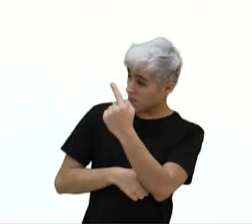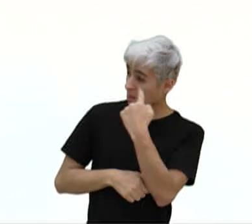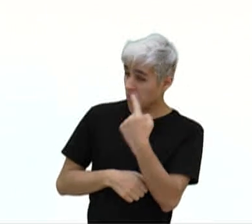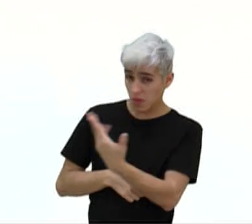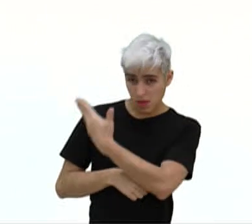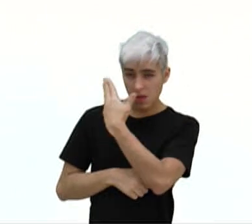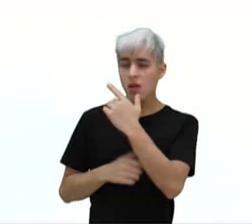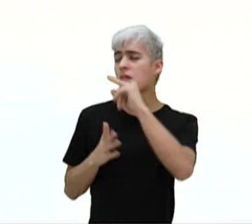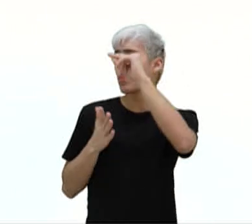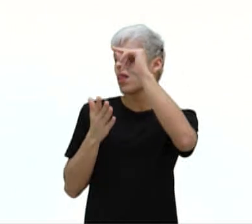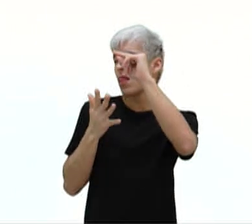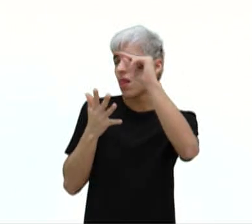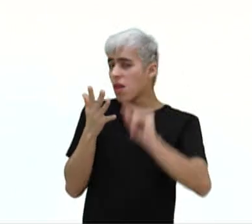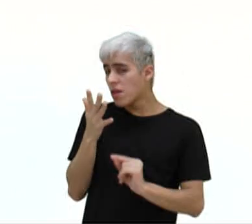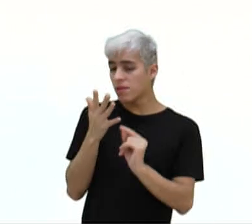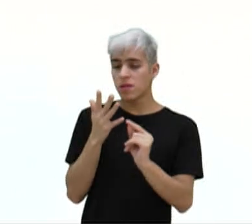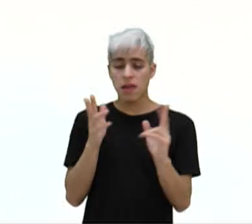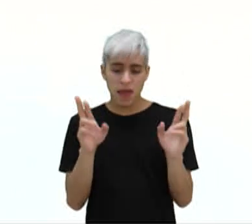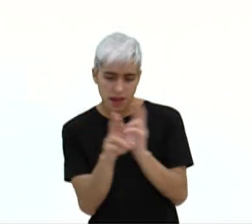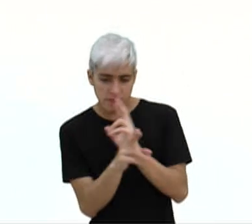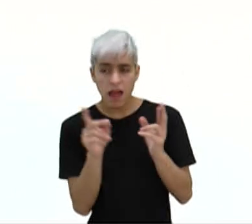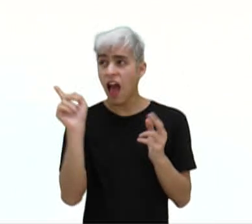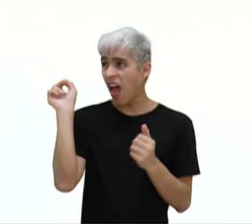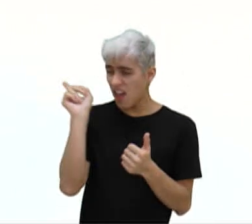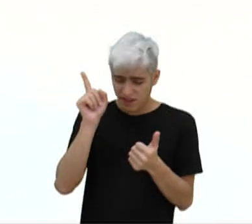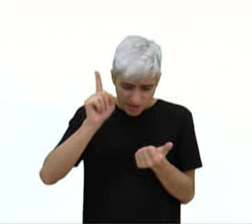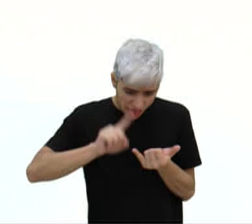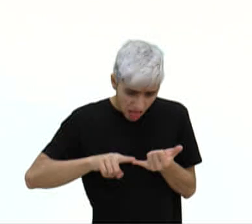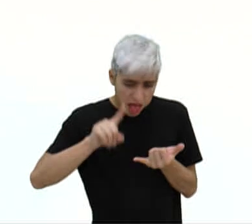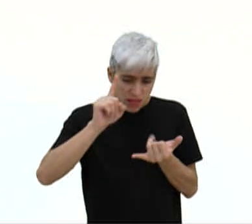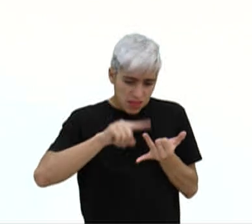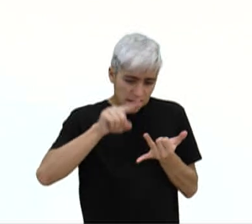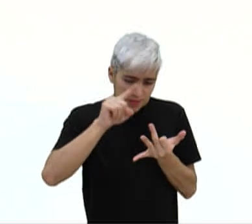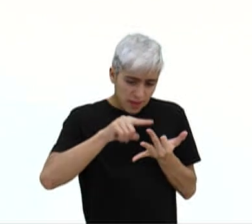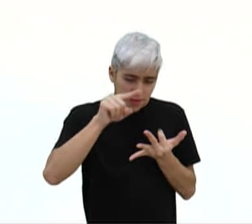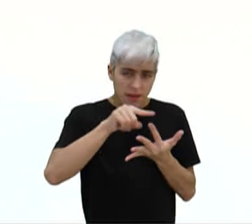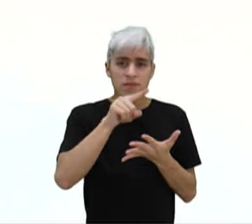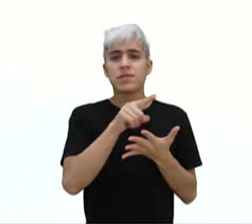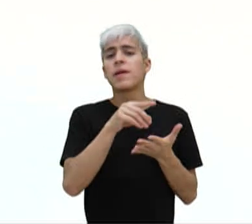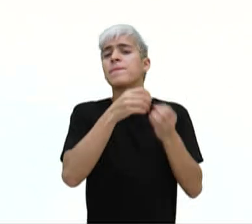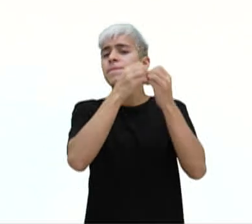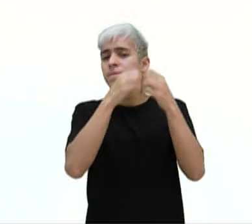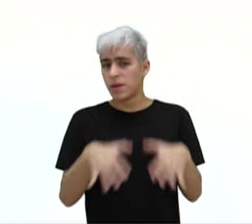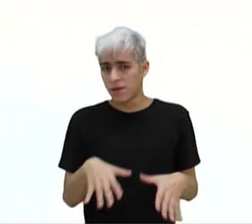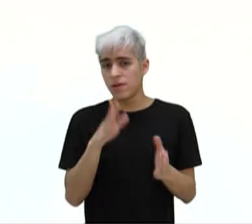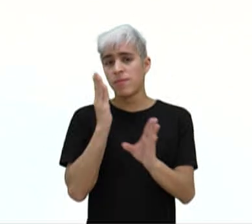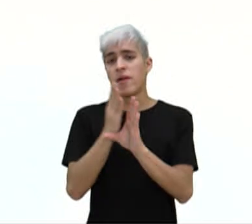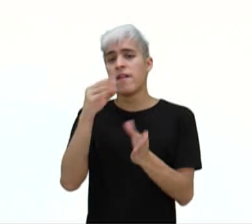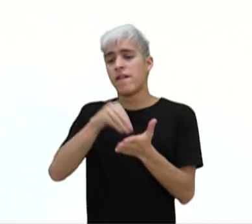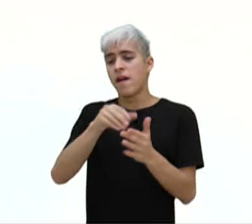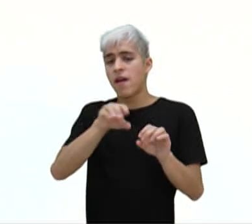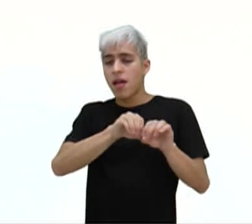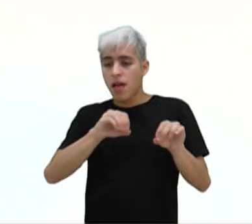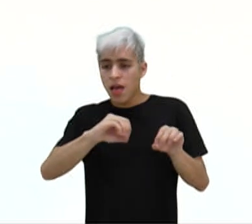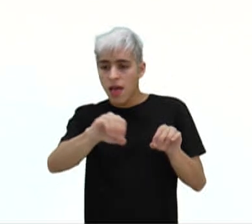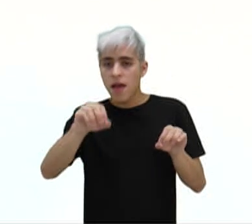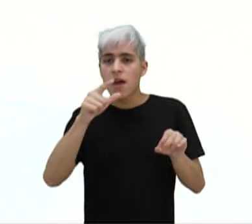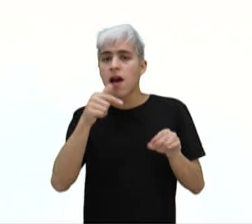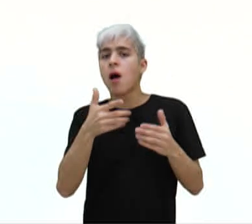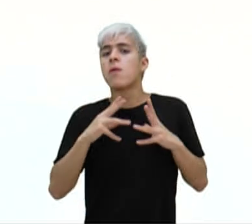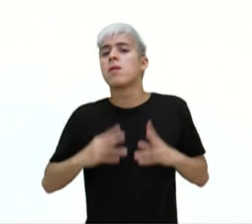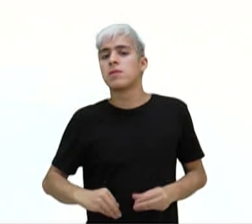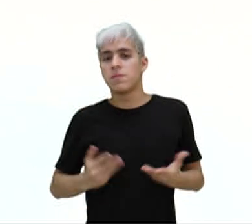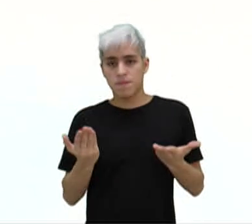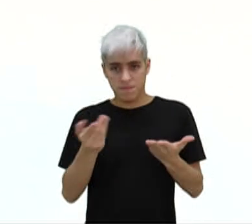nessa imagem e relacione com as consequências da falta de saneamento ambiental. Você tem um tempo para